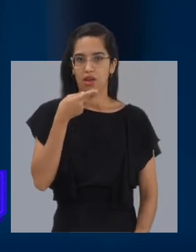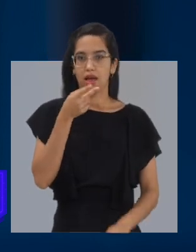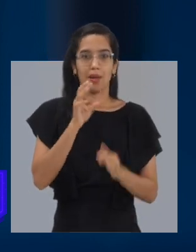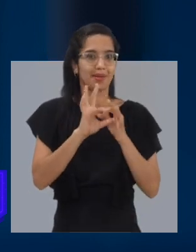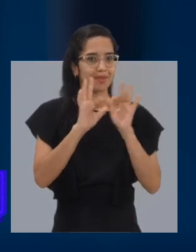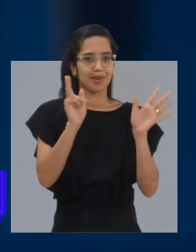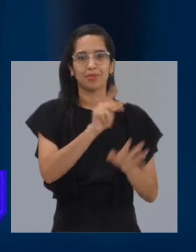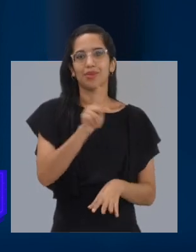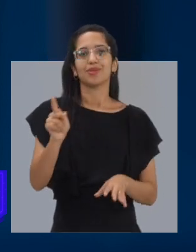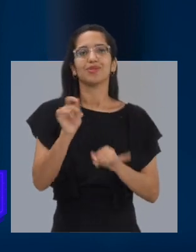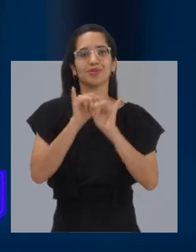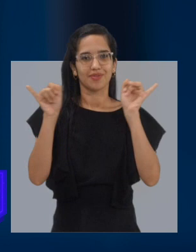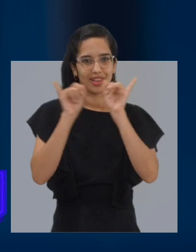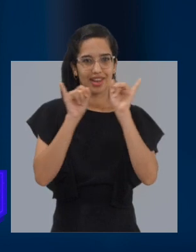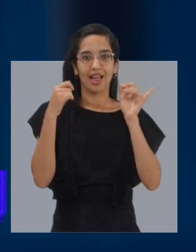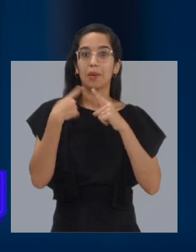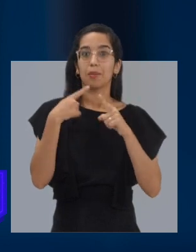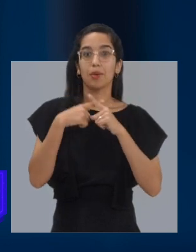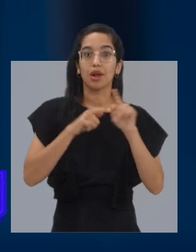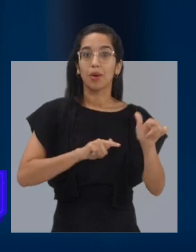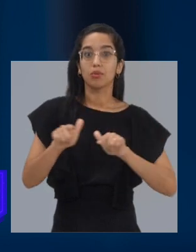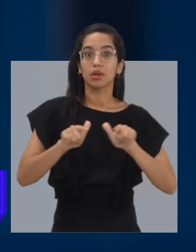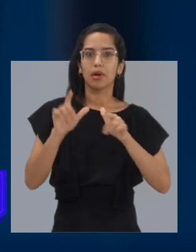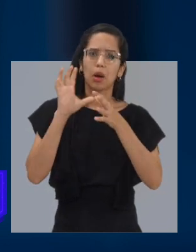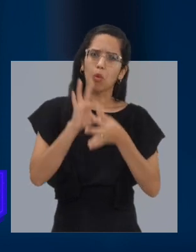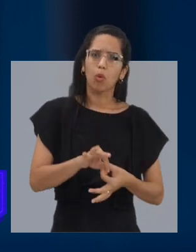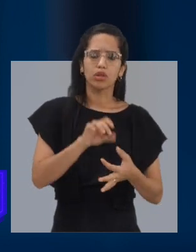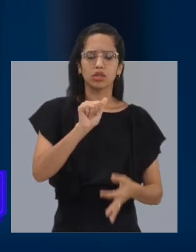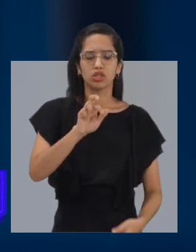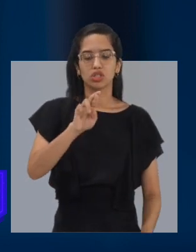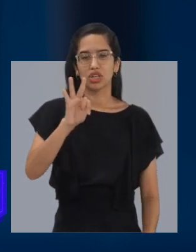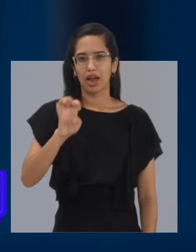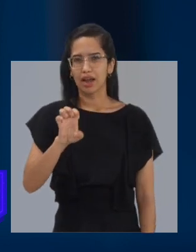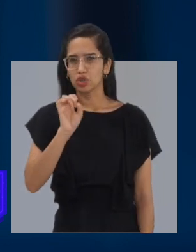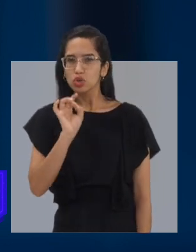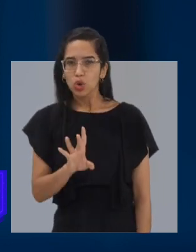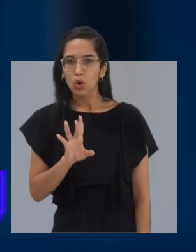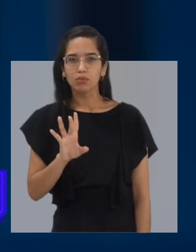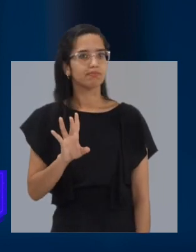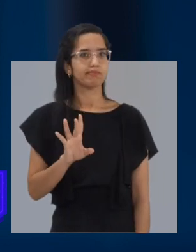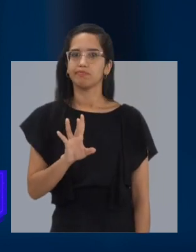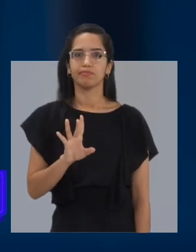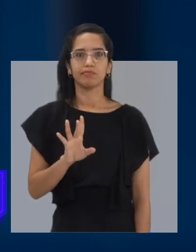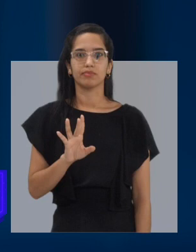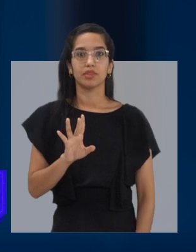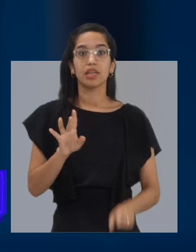essa história, porque não é só um trabalho de arte, mas também o que aconteceu naquele momento histórico,